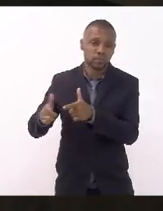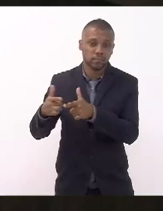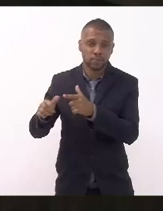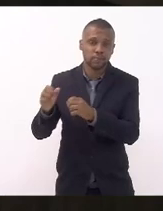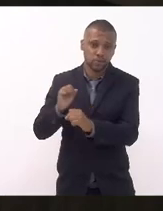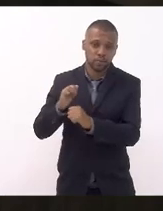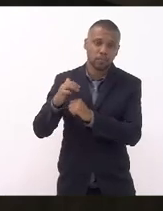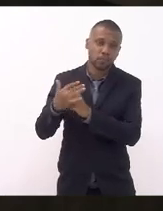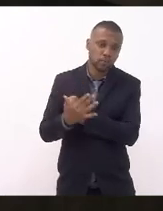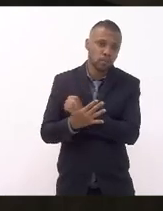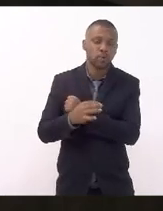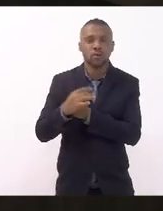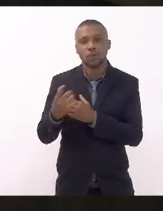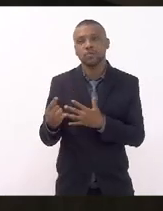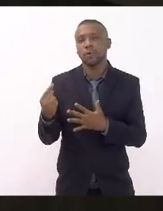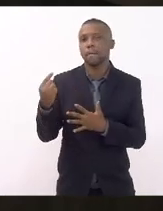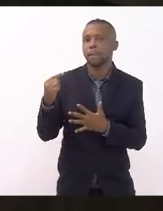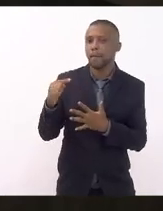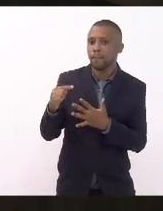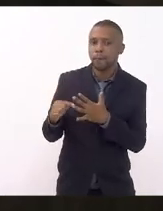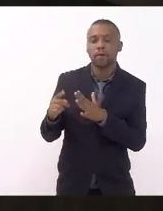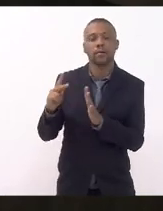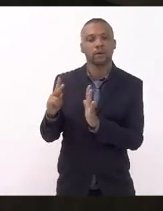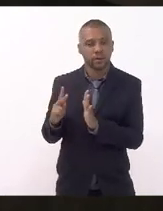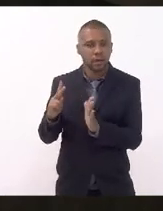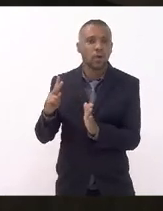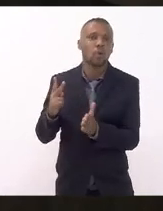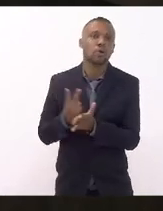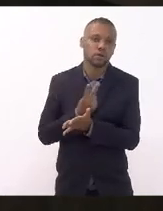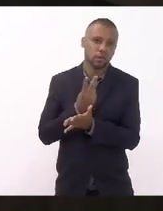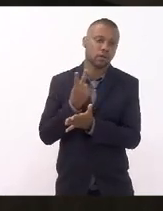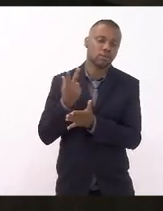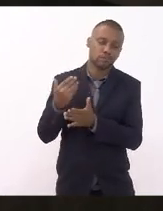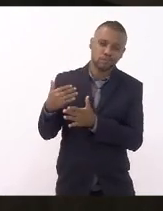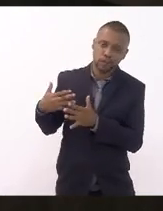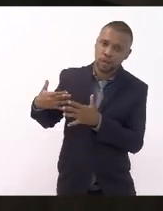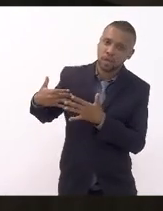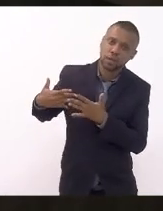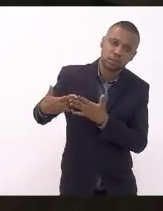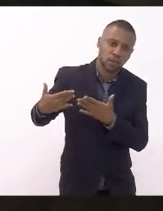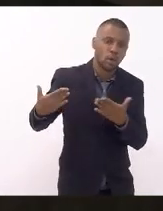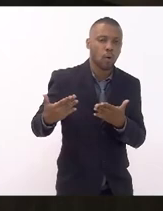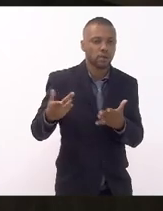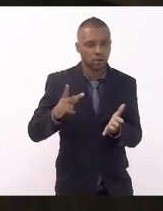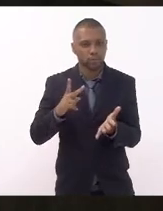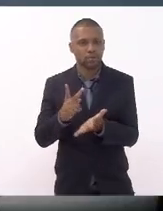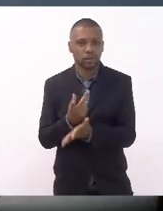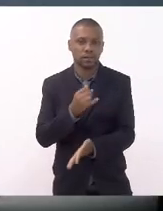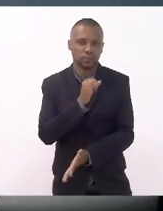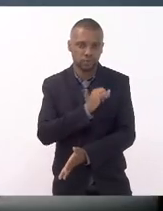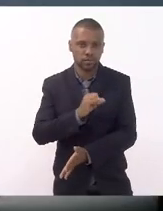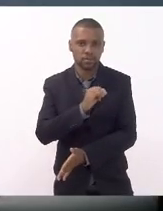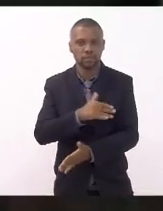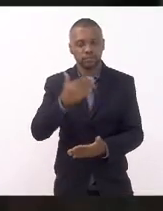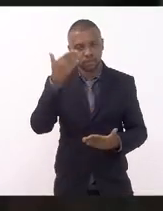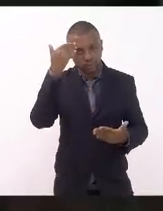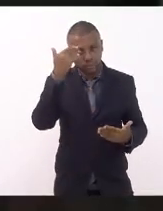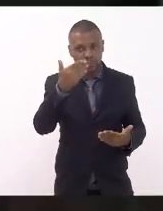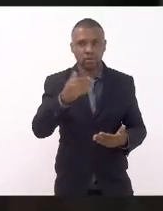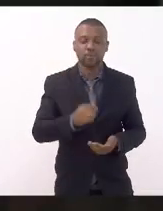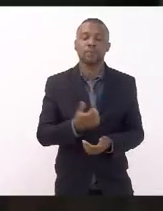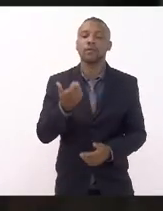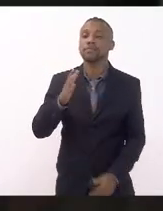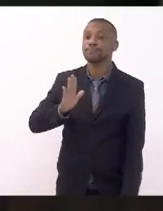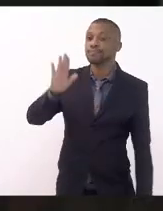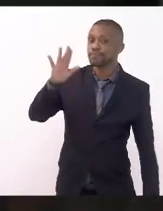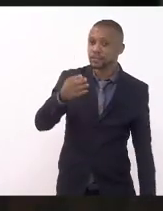dos sinistros que aconteceram e continua a acontecer em nosso Estado. Muito obrigado, senhor presidente. Deputado Declaração Luiz. Declaração de voto, senhor